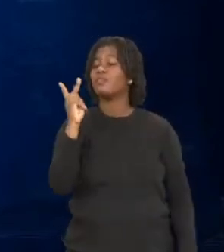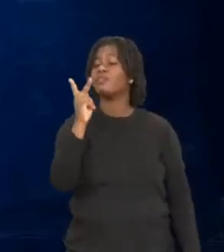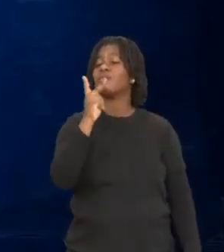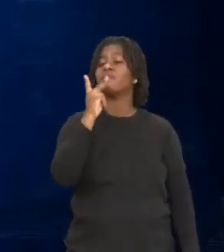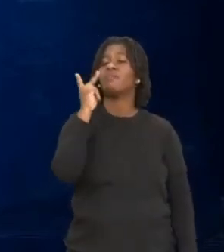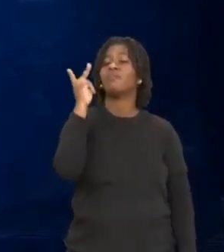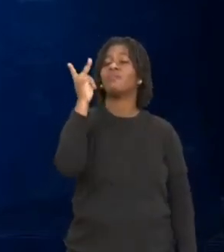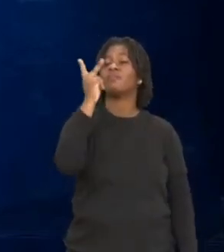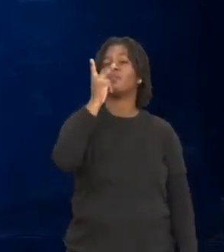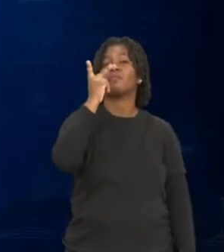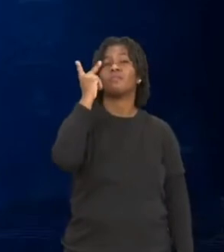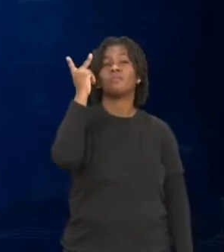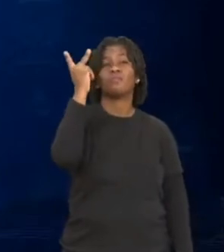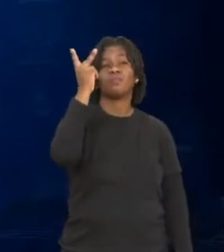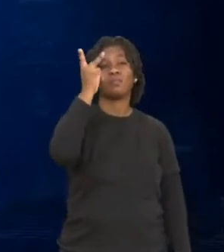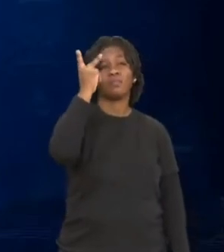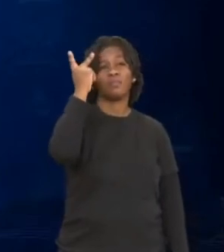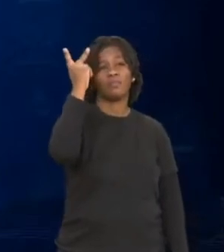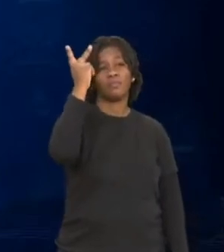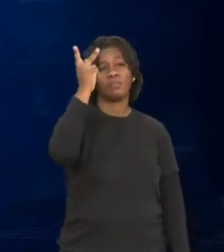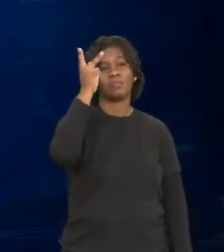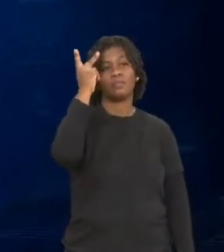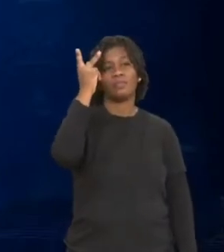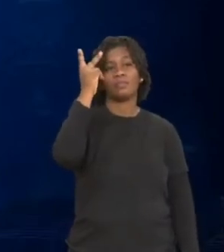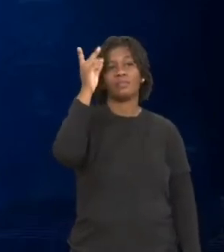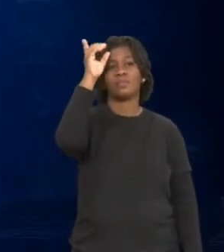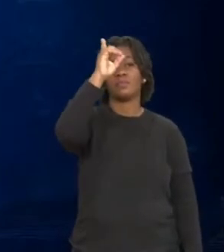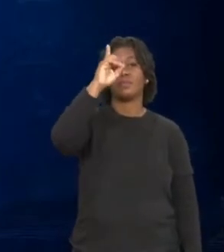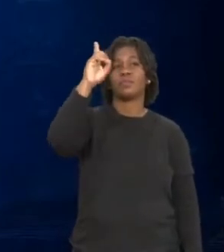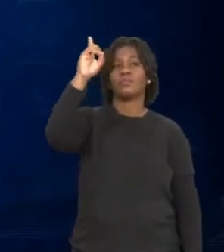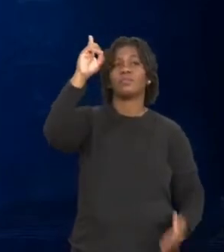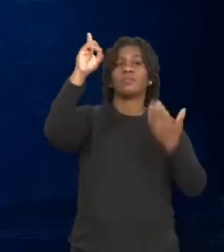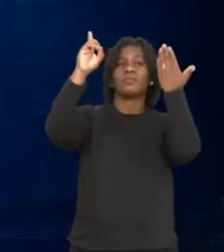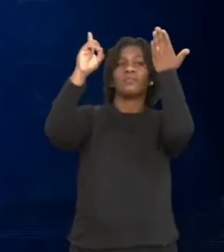valor. Fala para ele, tu és. Tu